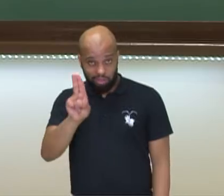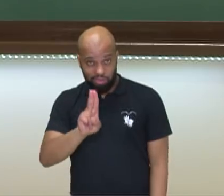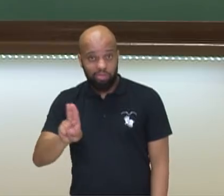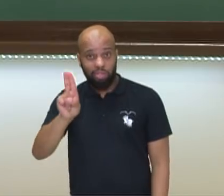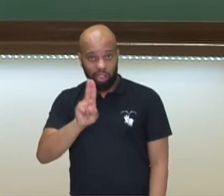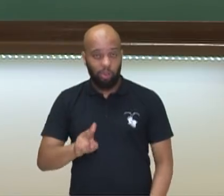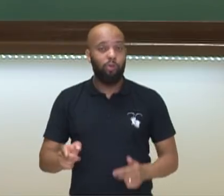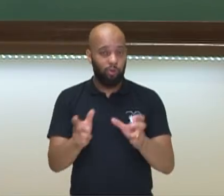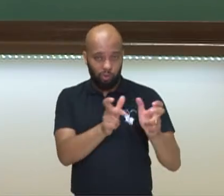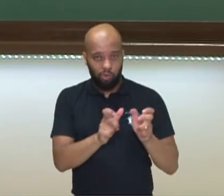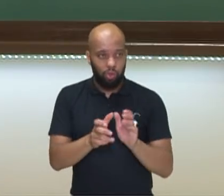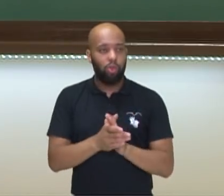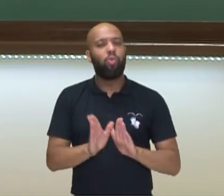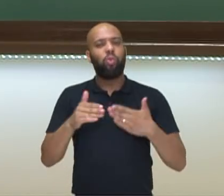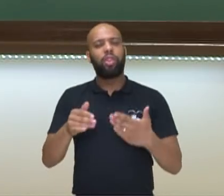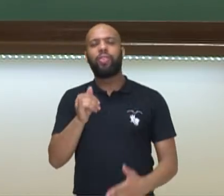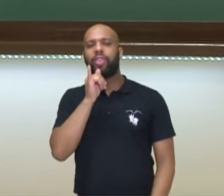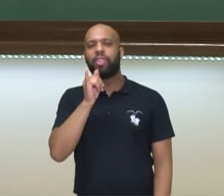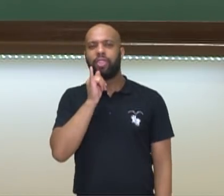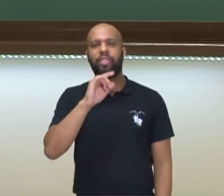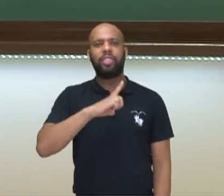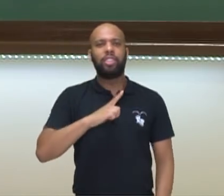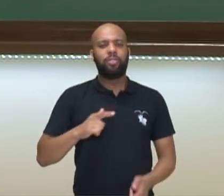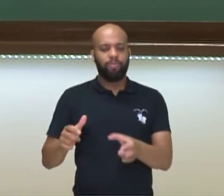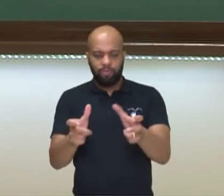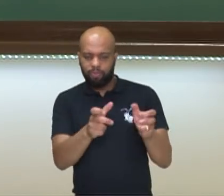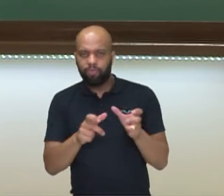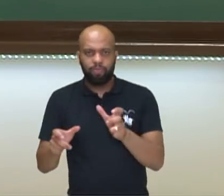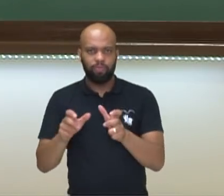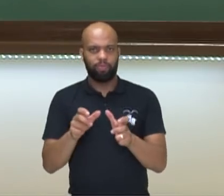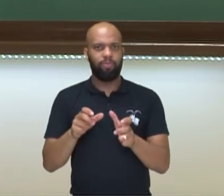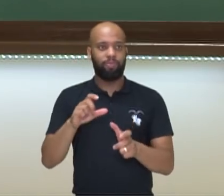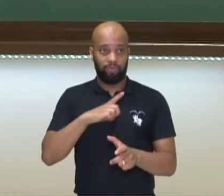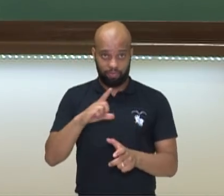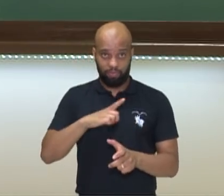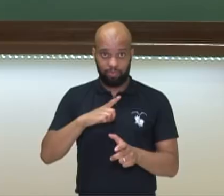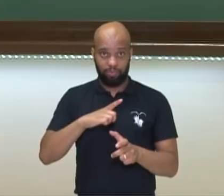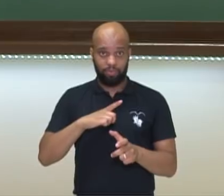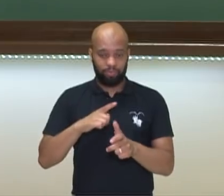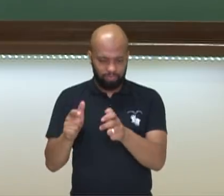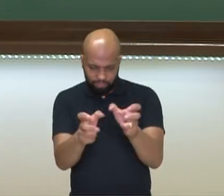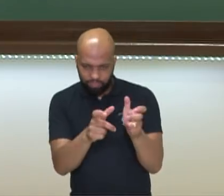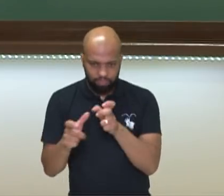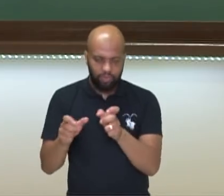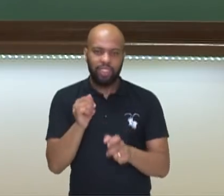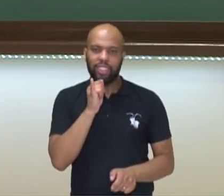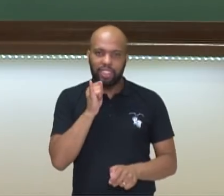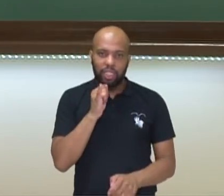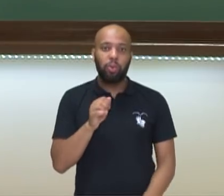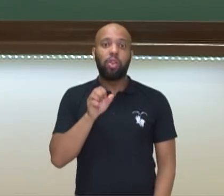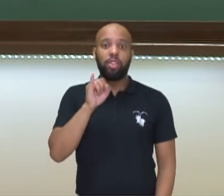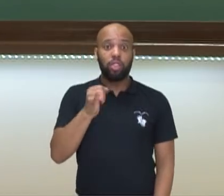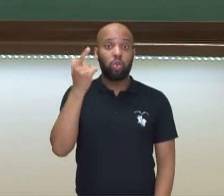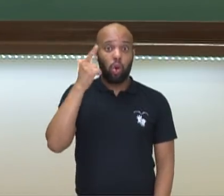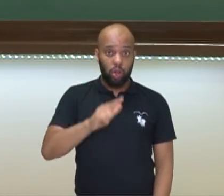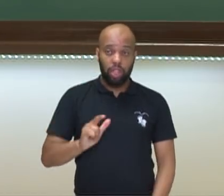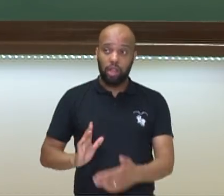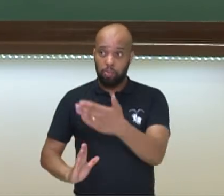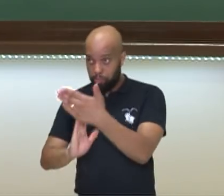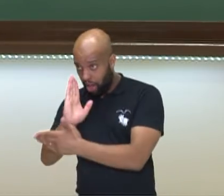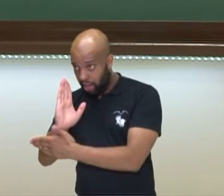tá? Então, é comum a gente ver esses jogos de videogame, esses jogos eletrônicos, que conforme você vai